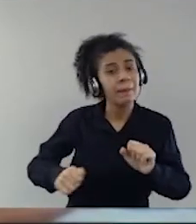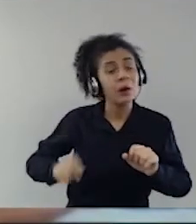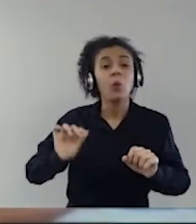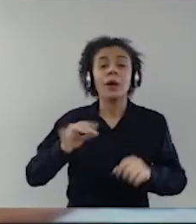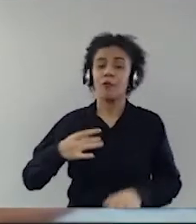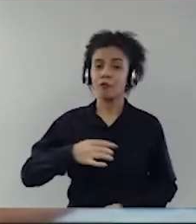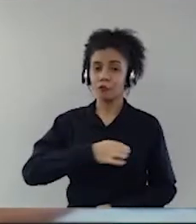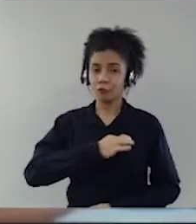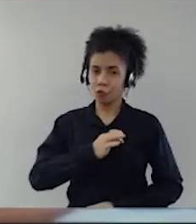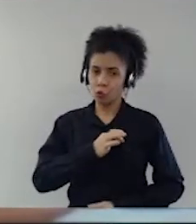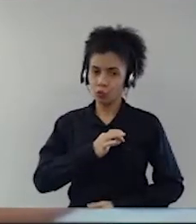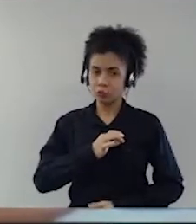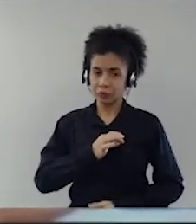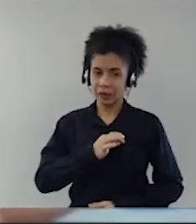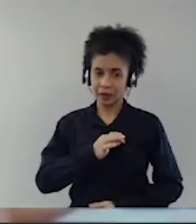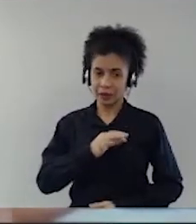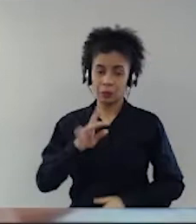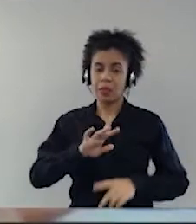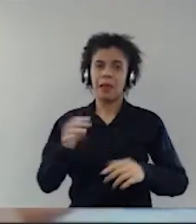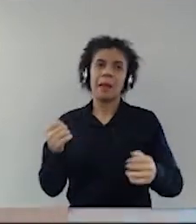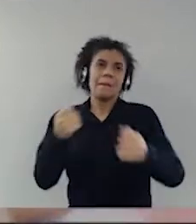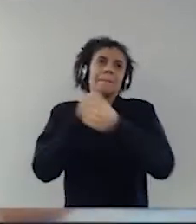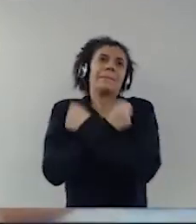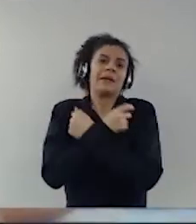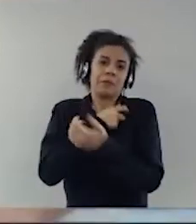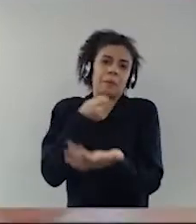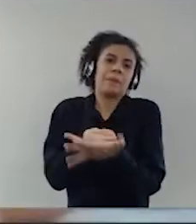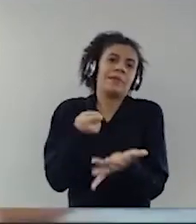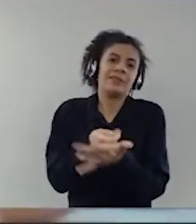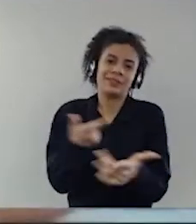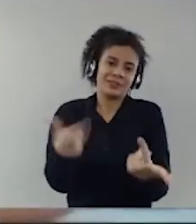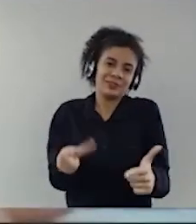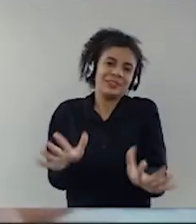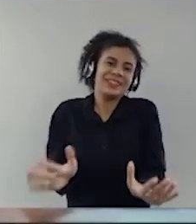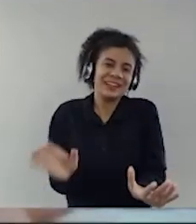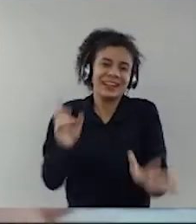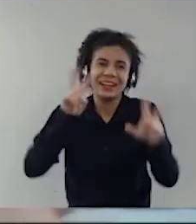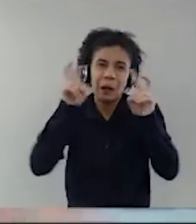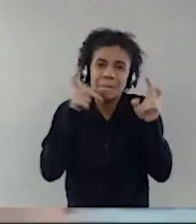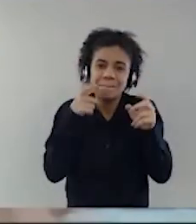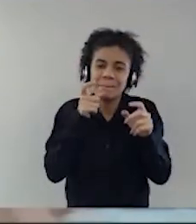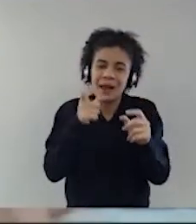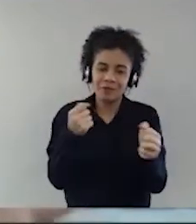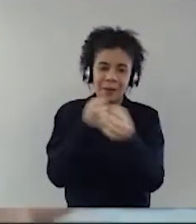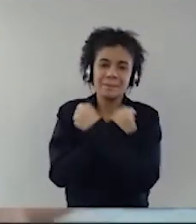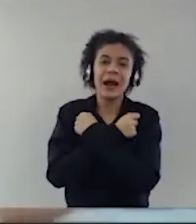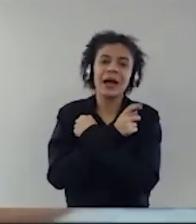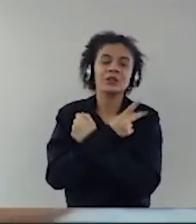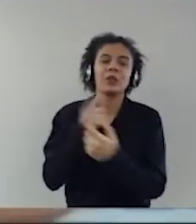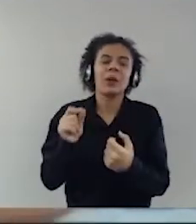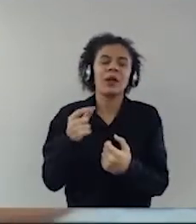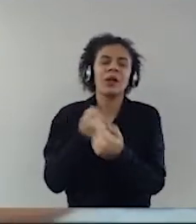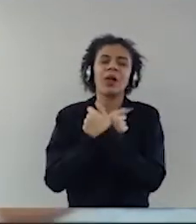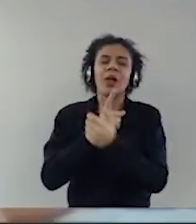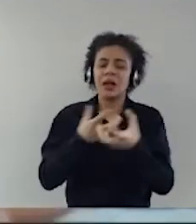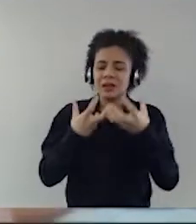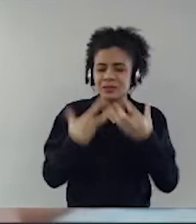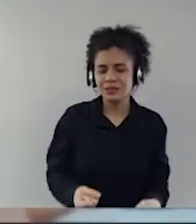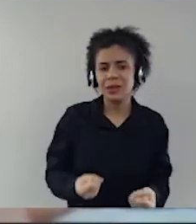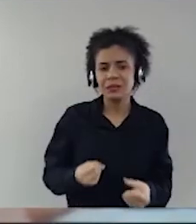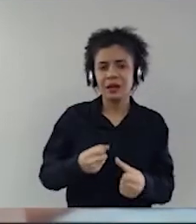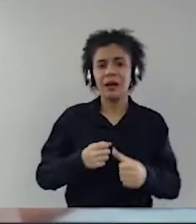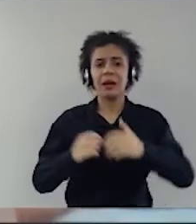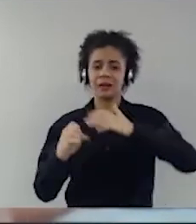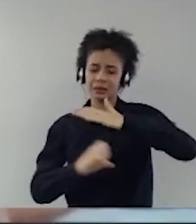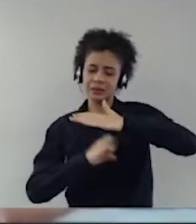voluntário, nenhum abraço é involuntário, né? Mas, assim, esse movimento das empresas e